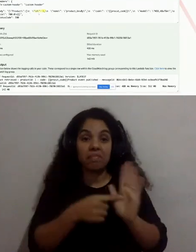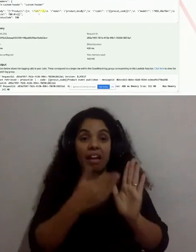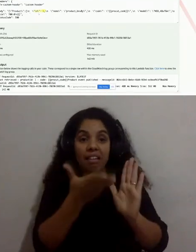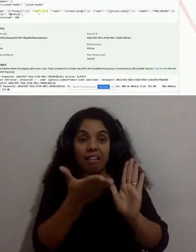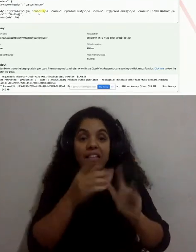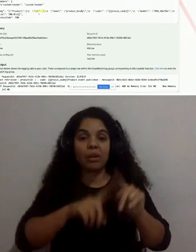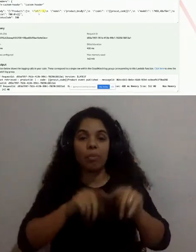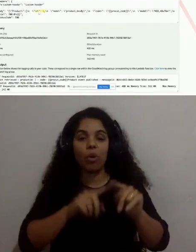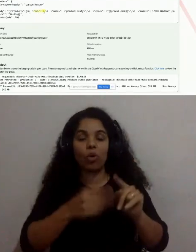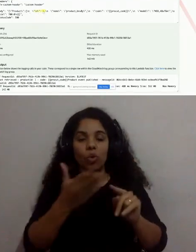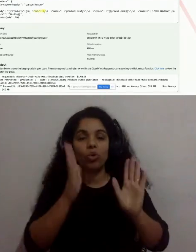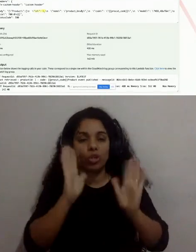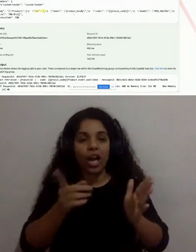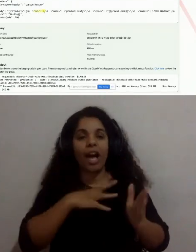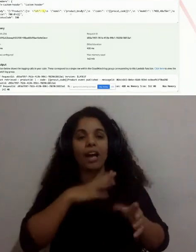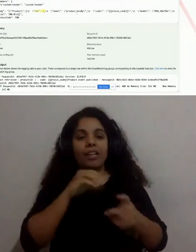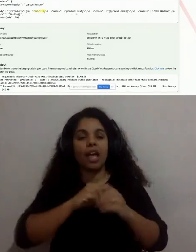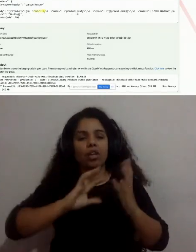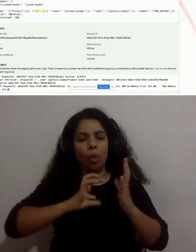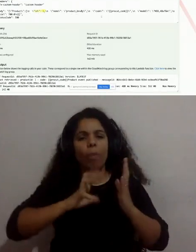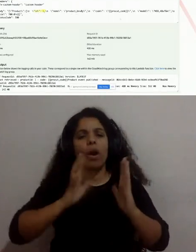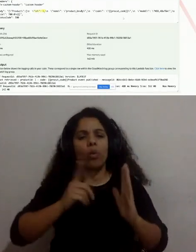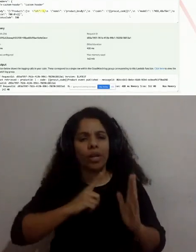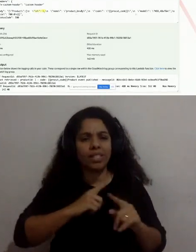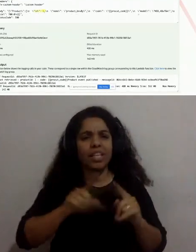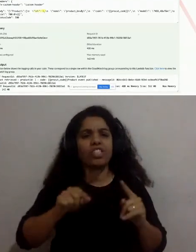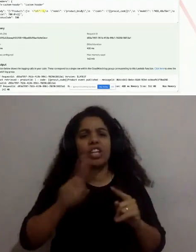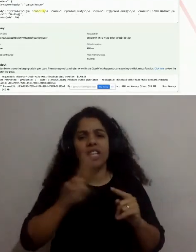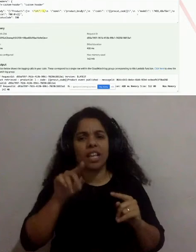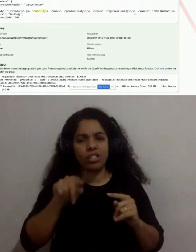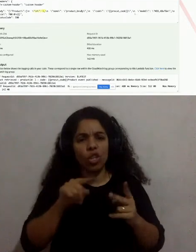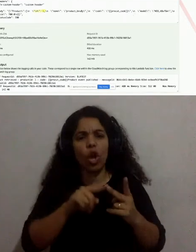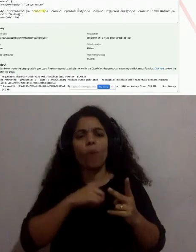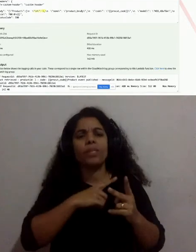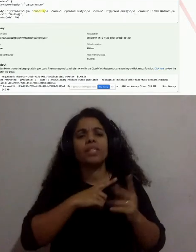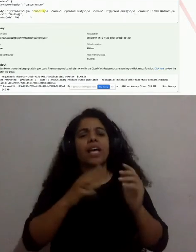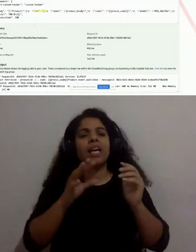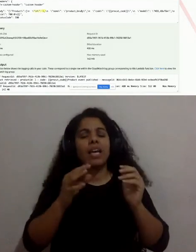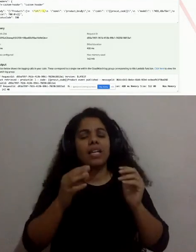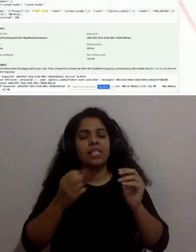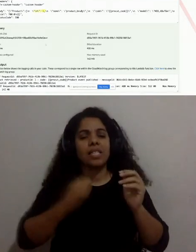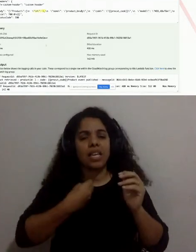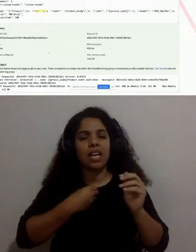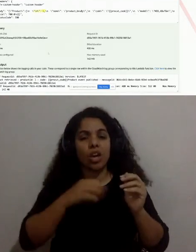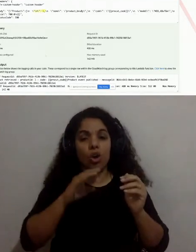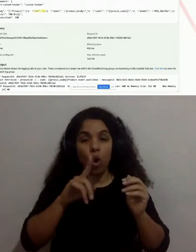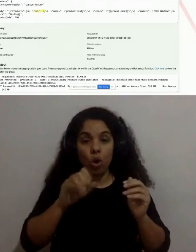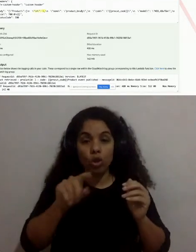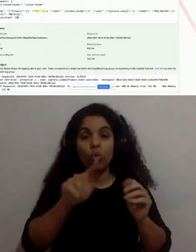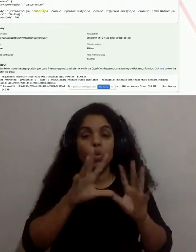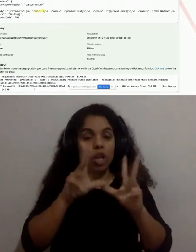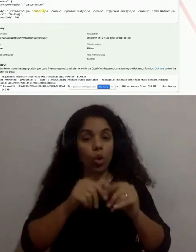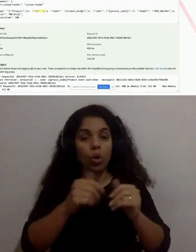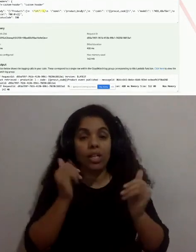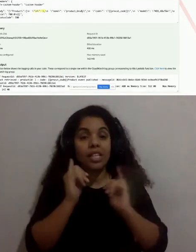produto, ele já está no banco, ele existe, ele tem esse nome, ele tem esse código, está tudo aqui as informações